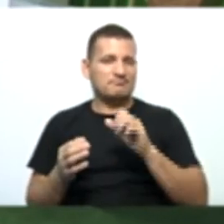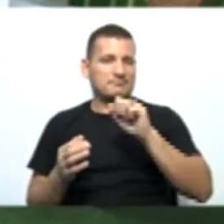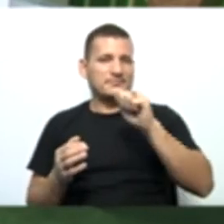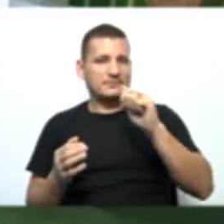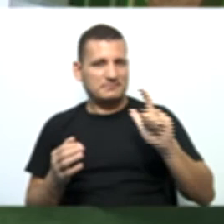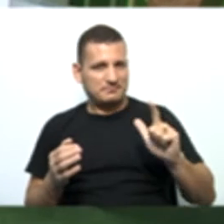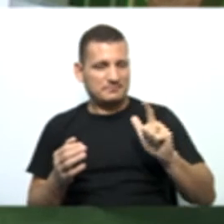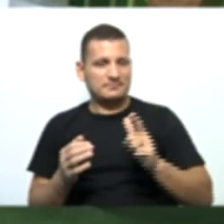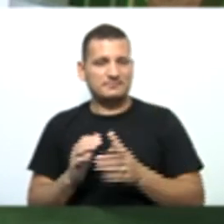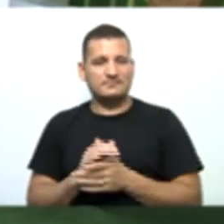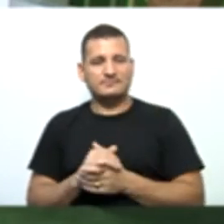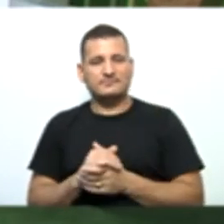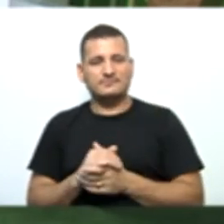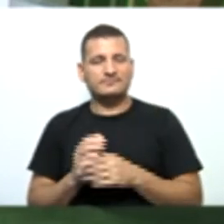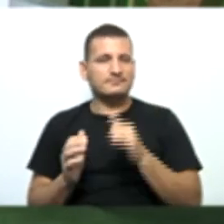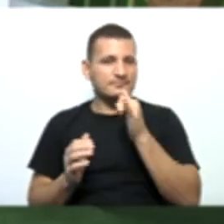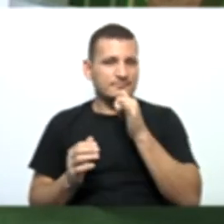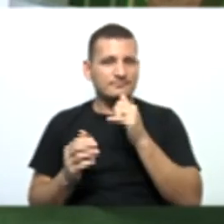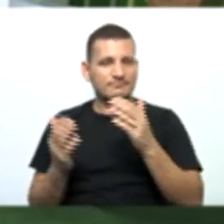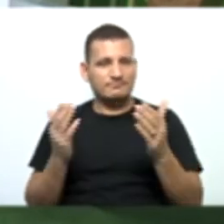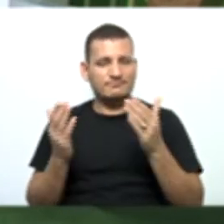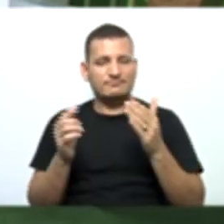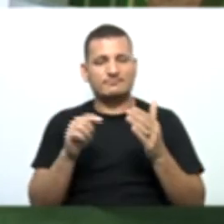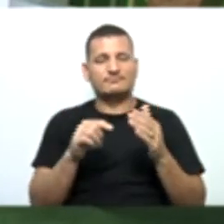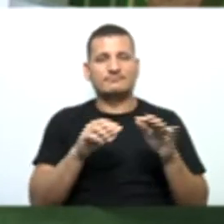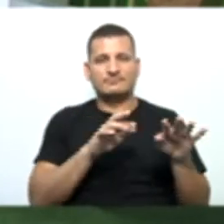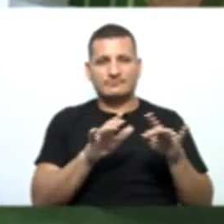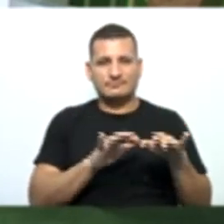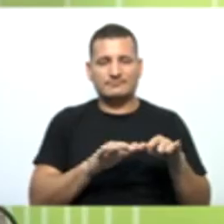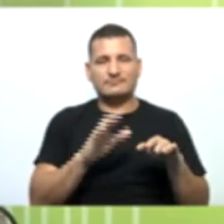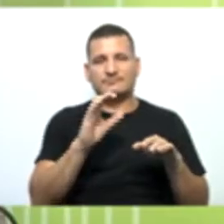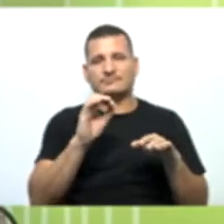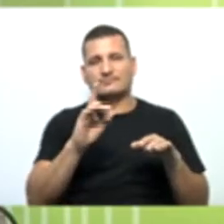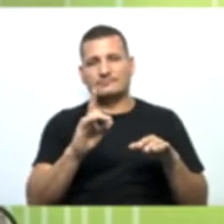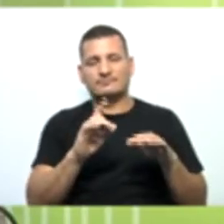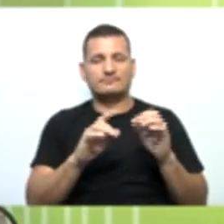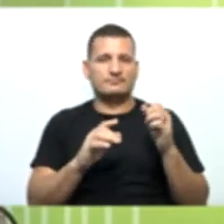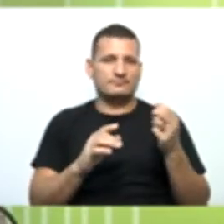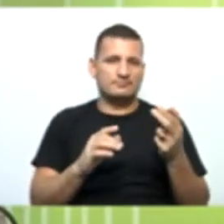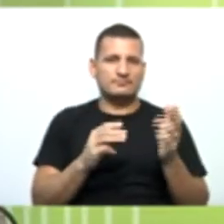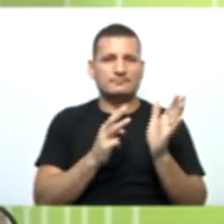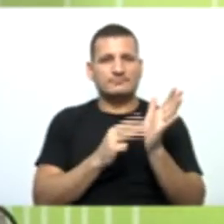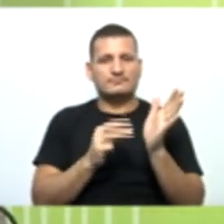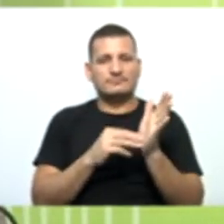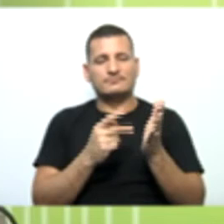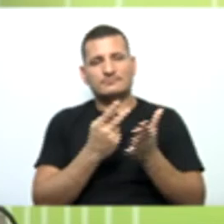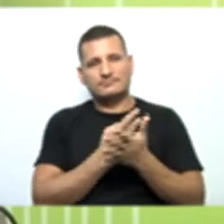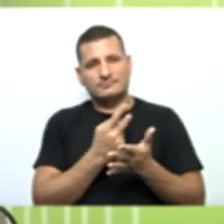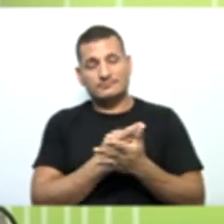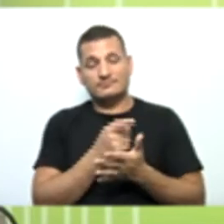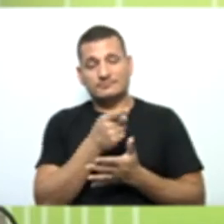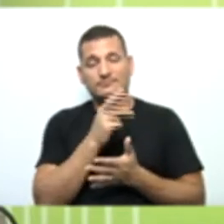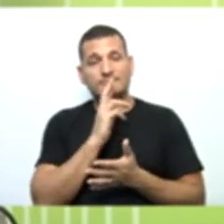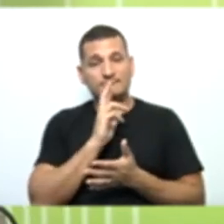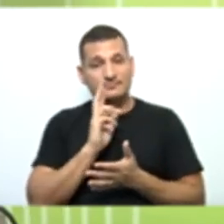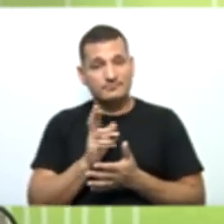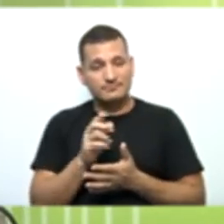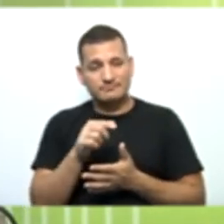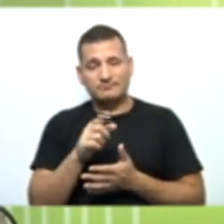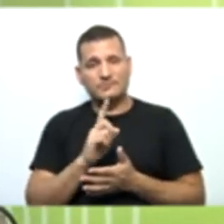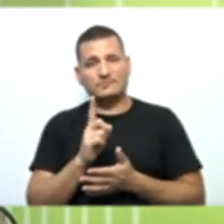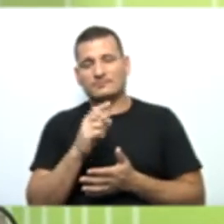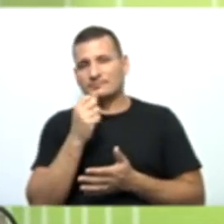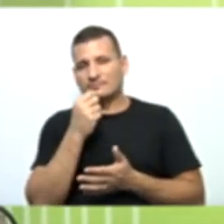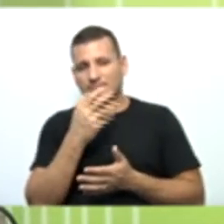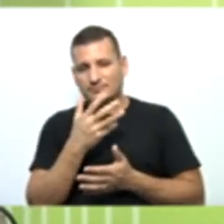exemplo, se você colocou um código errado, colocou um método errado, o resultado não vai ser o que você espera.